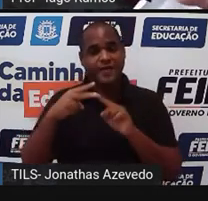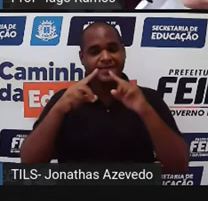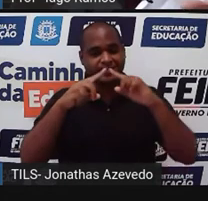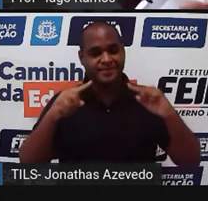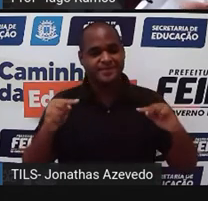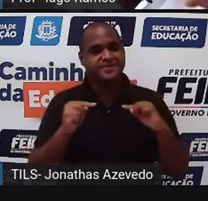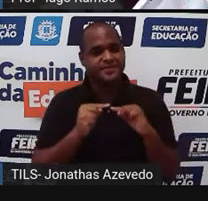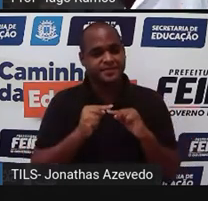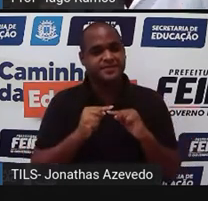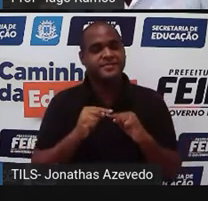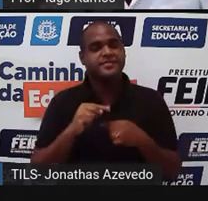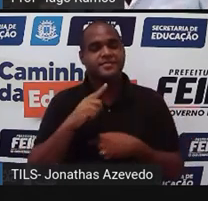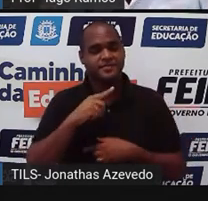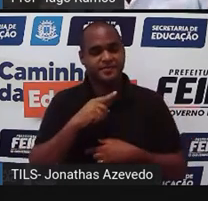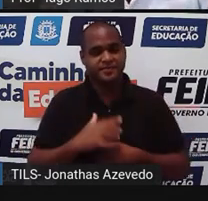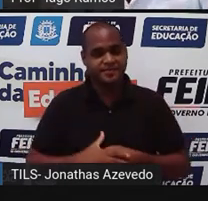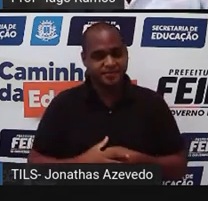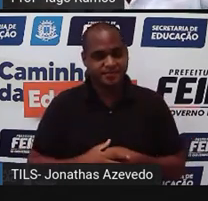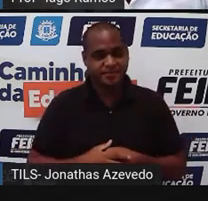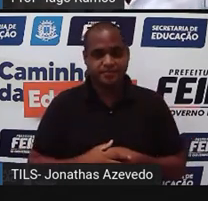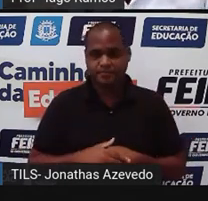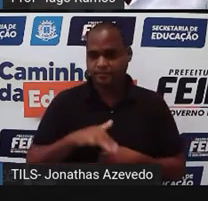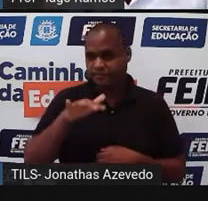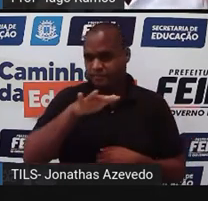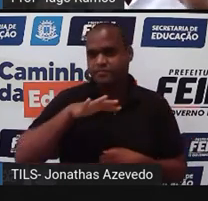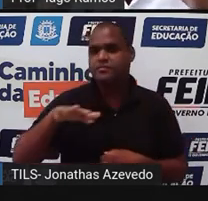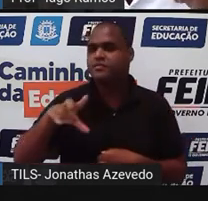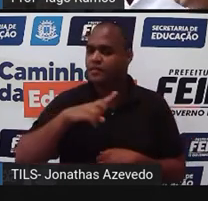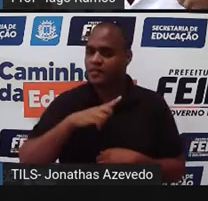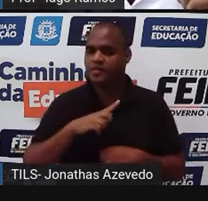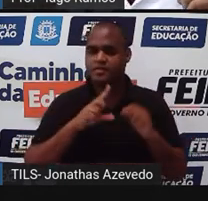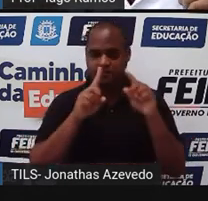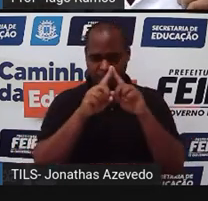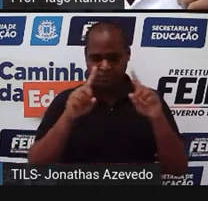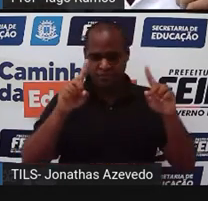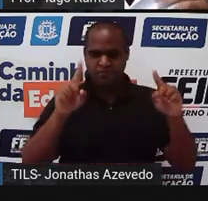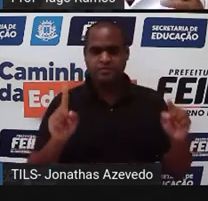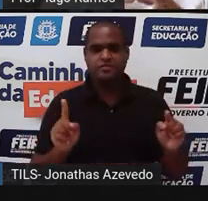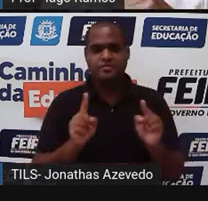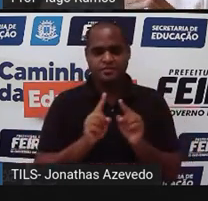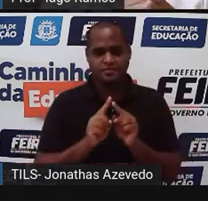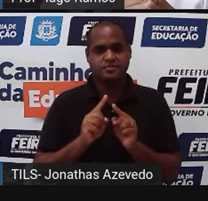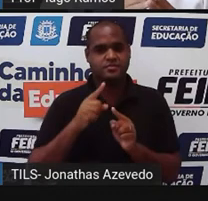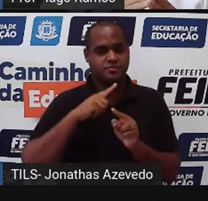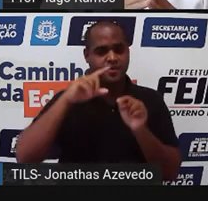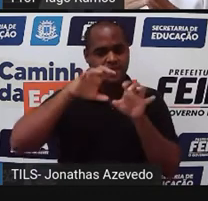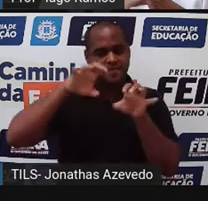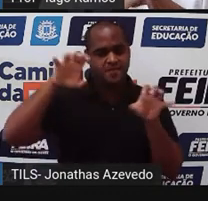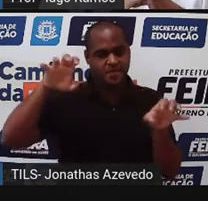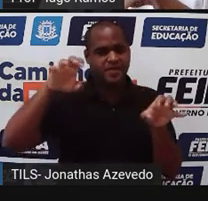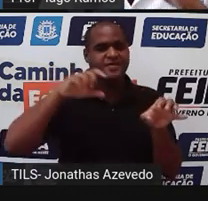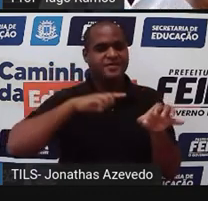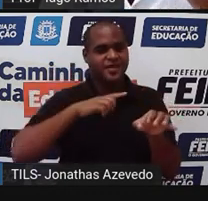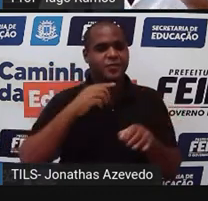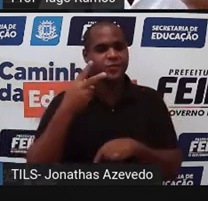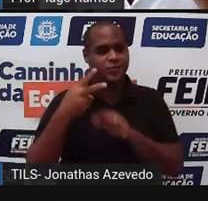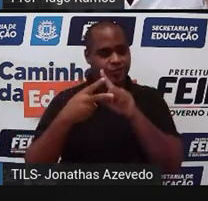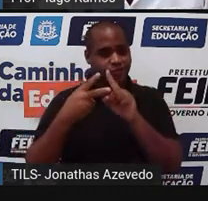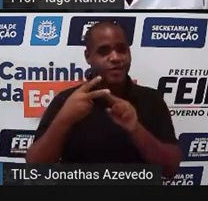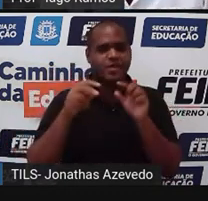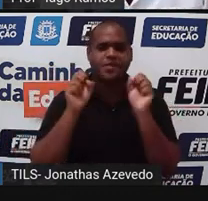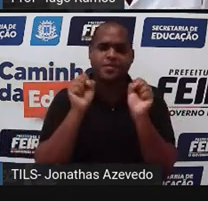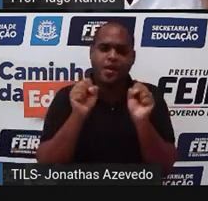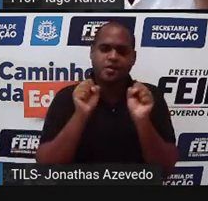o Ou seja a área do retângulo que é formado por esses dois triângulos e fica